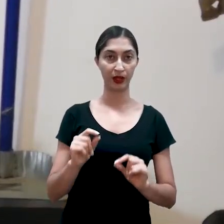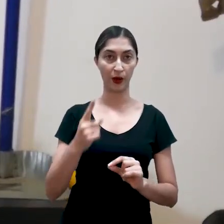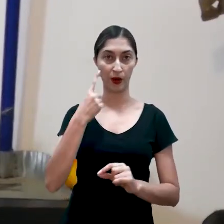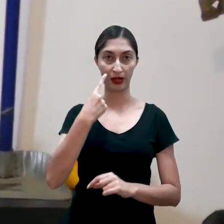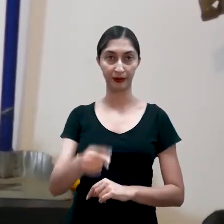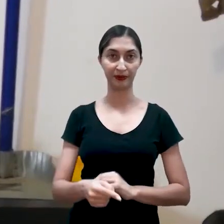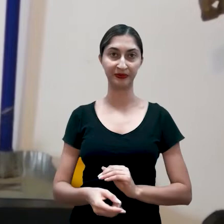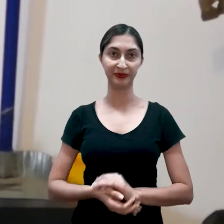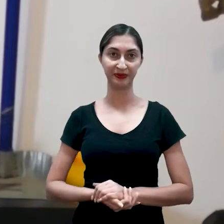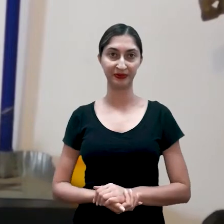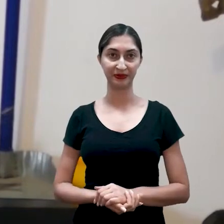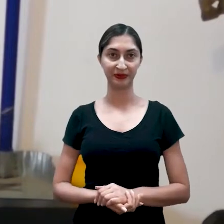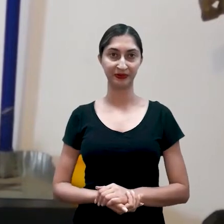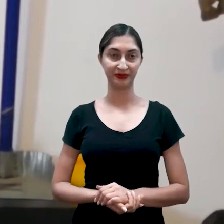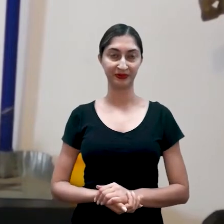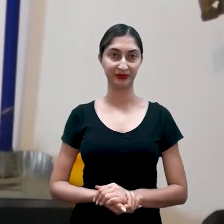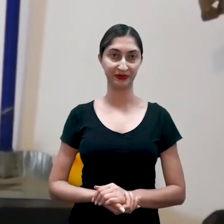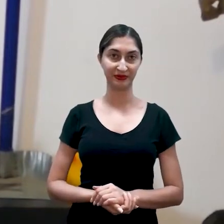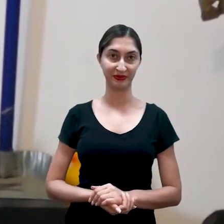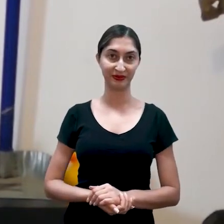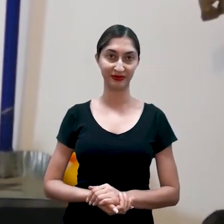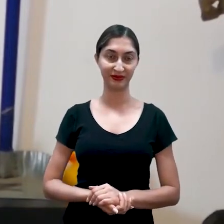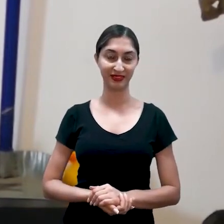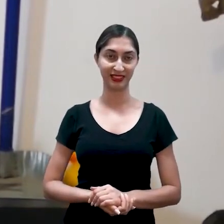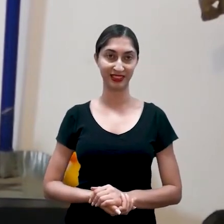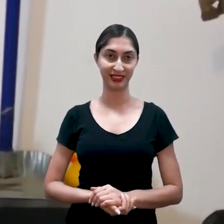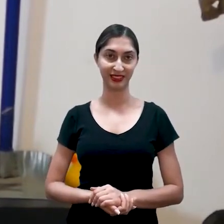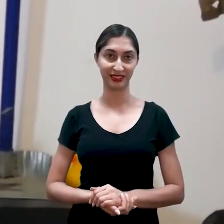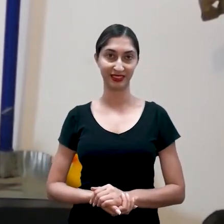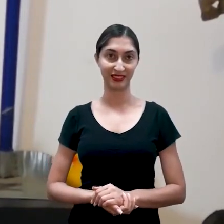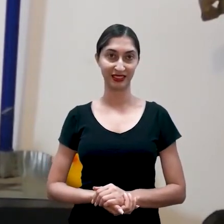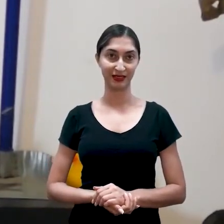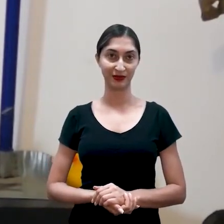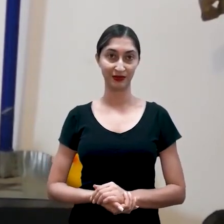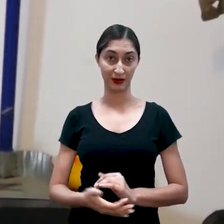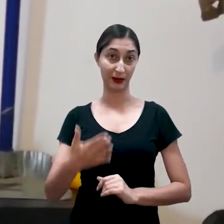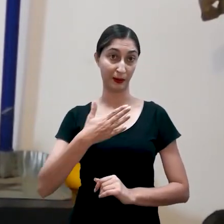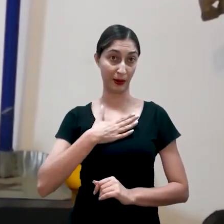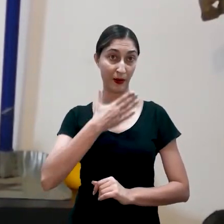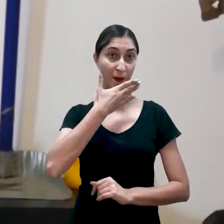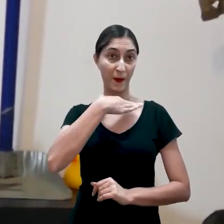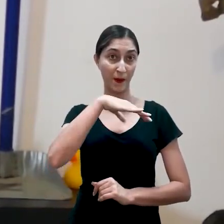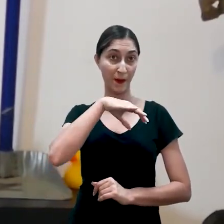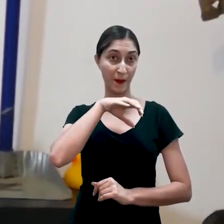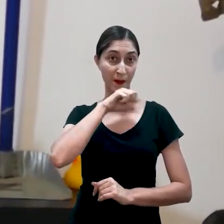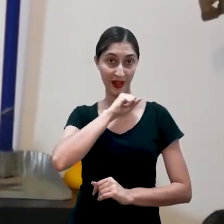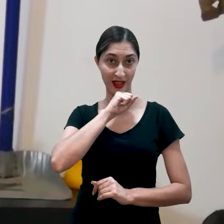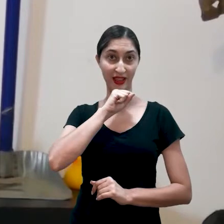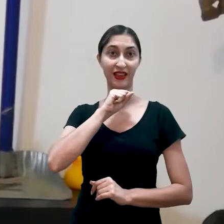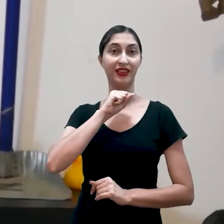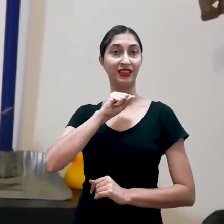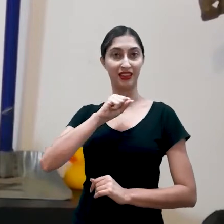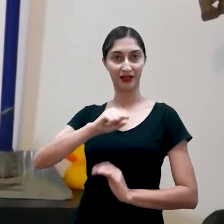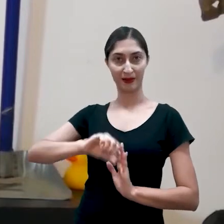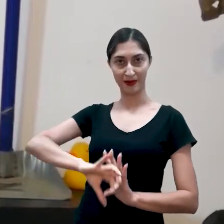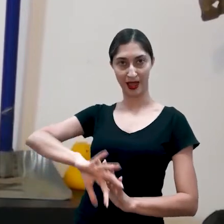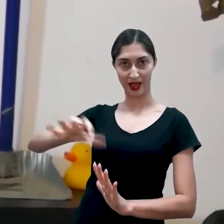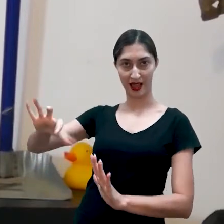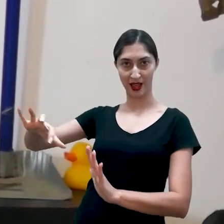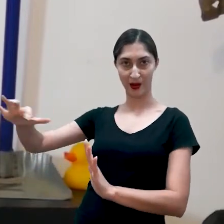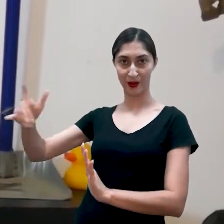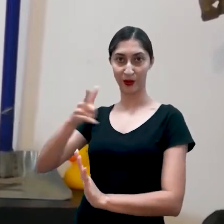foi esse colar aqui, que meu pai trouxe o barro do barranco do